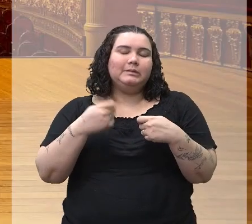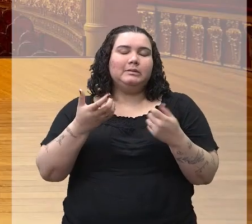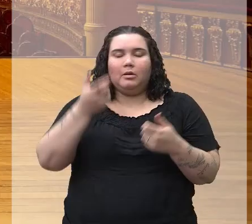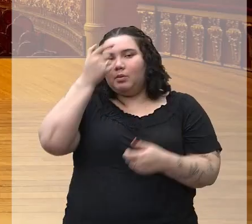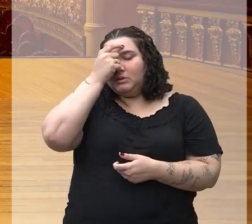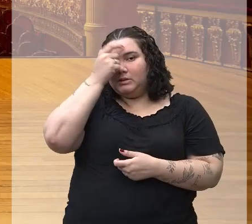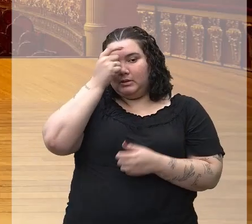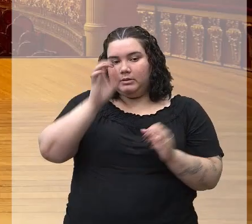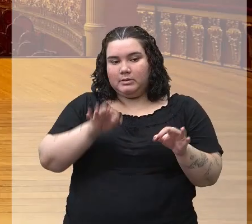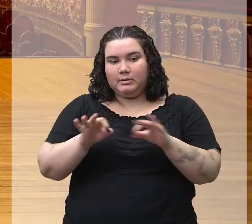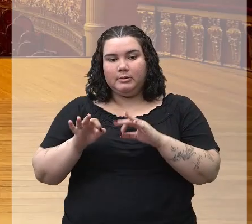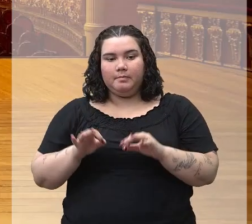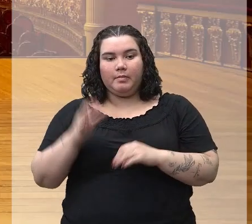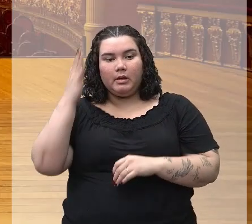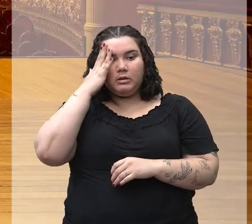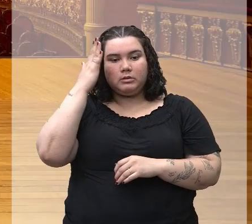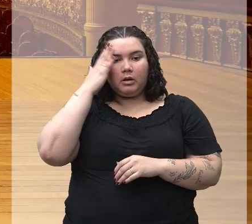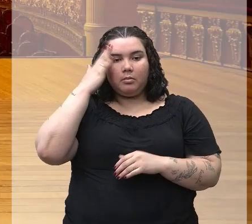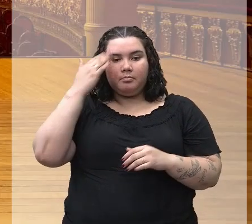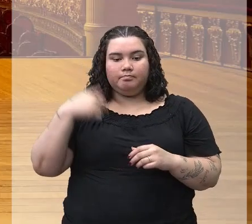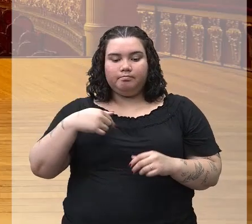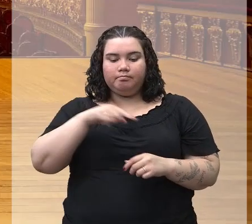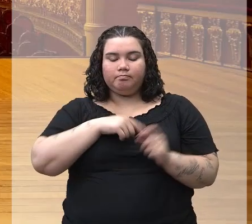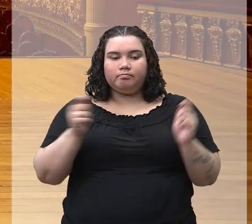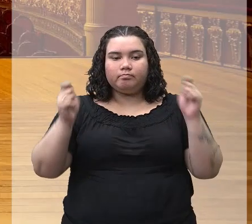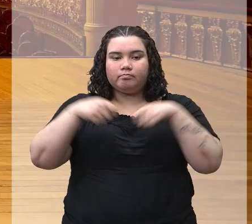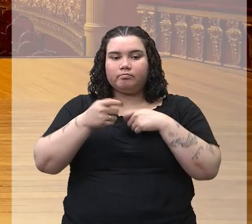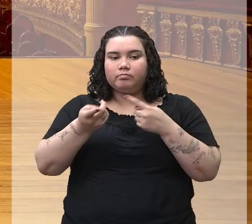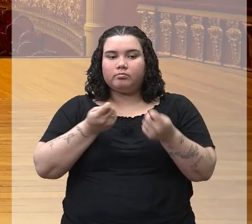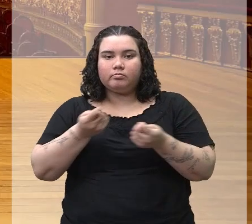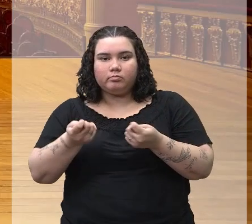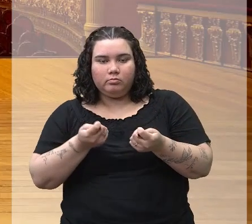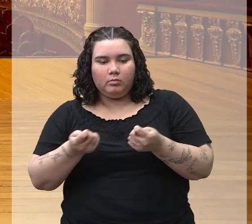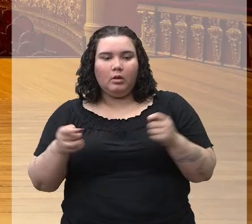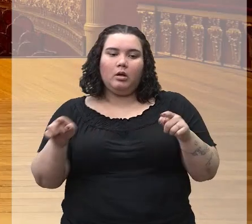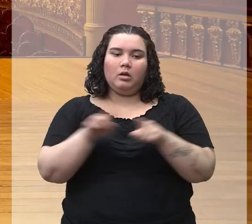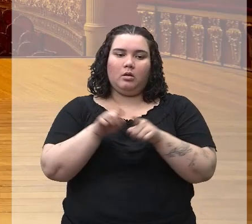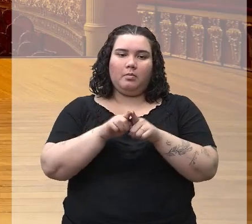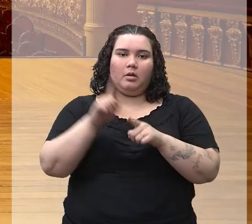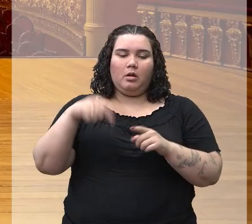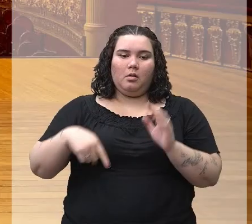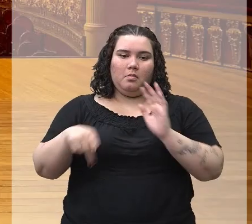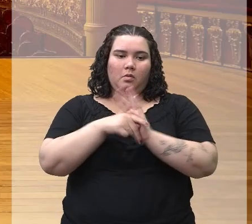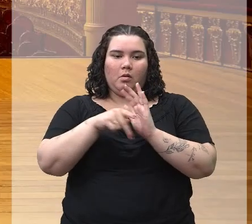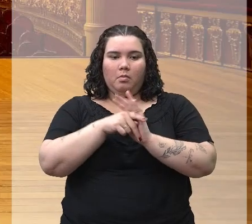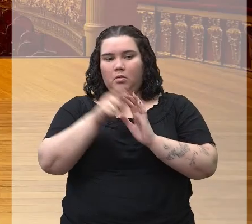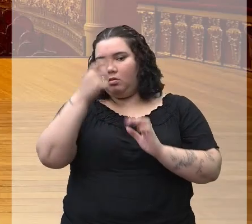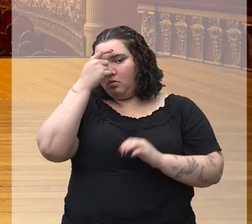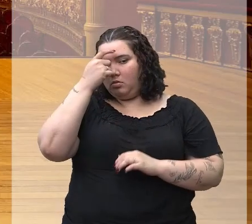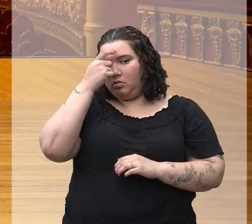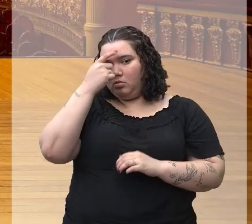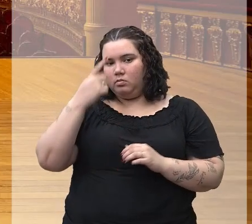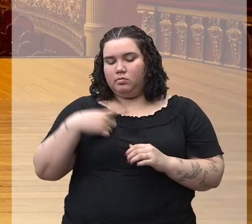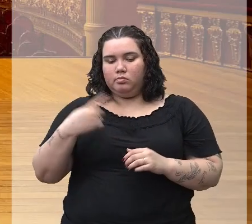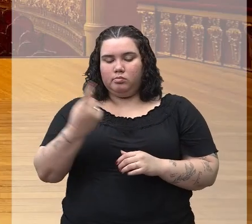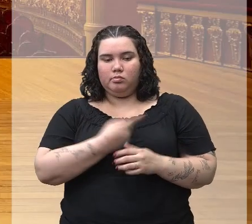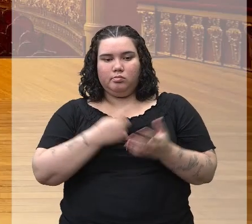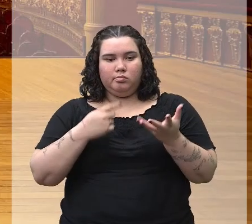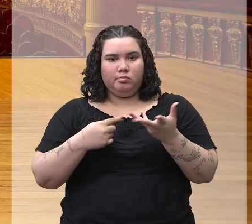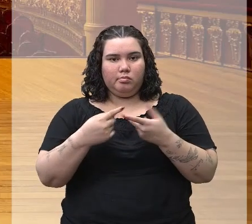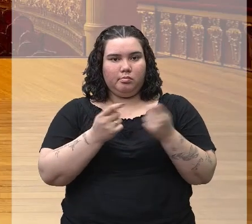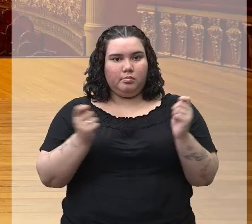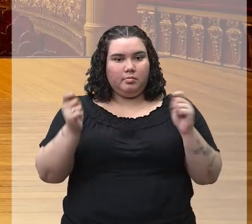corporal. Saber até onde nós podemos controlar também é parte da consciência sobre